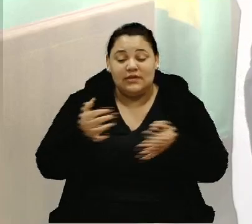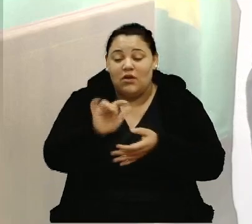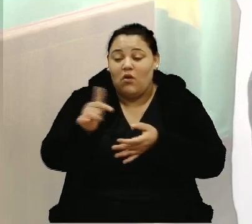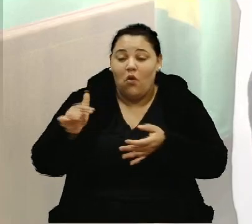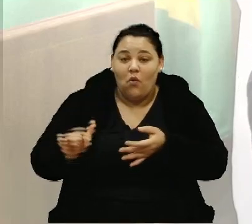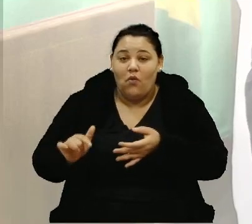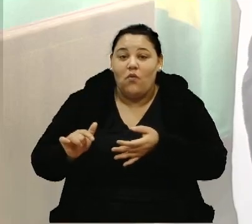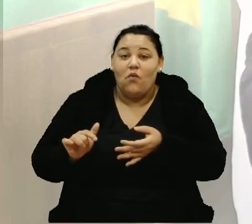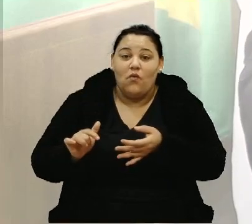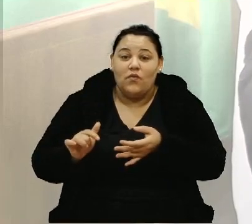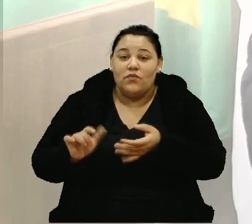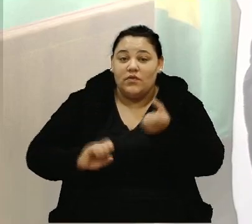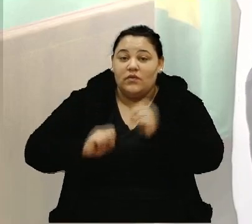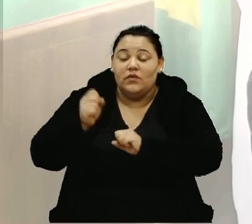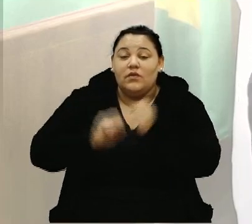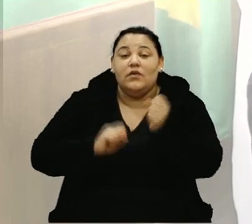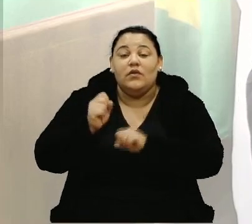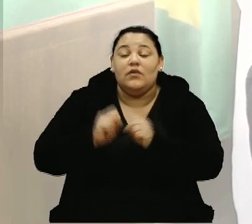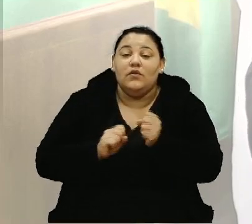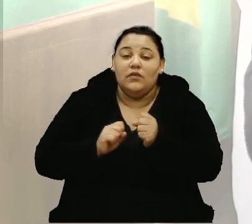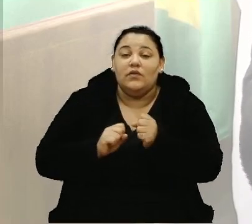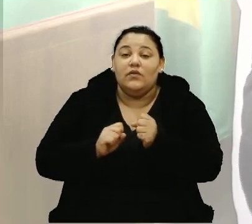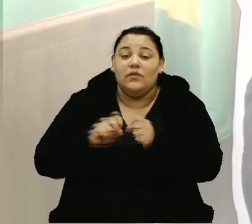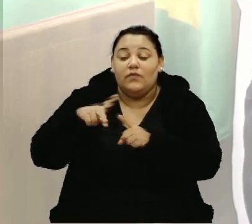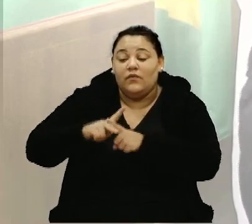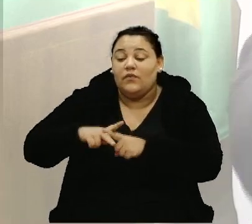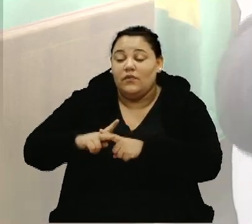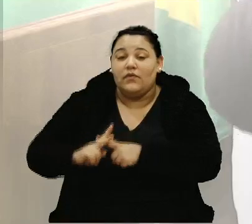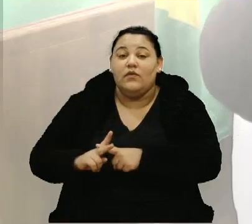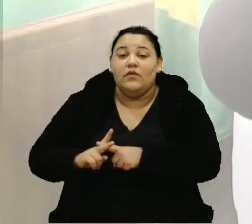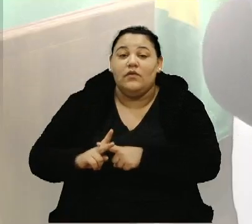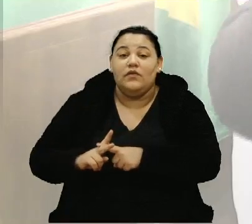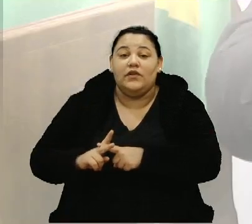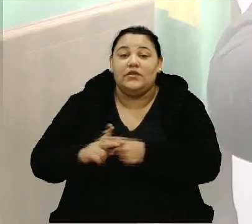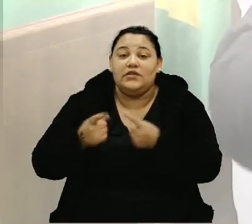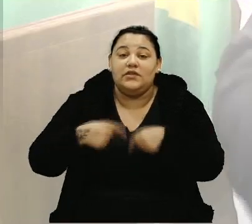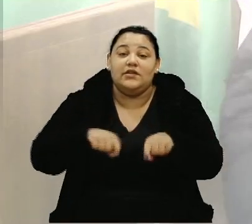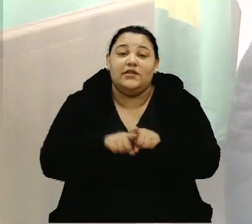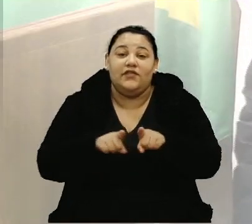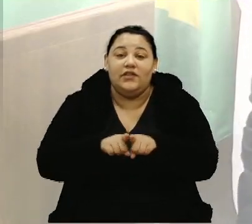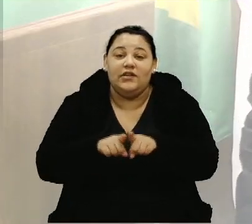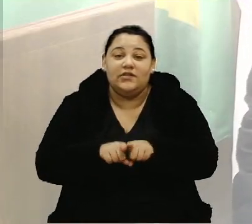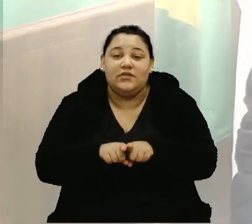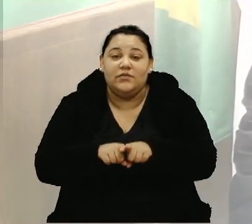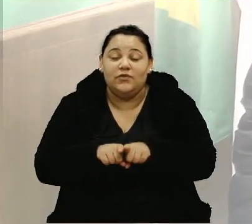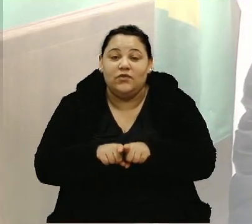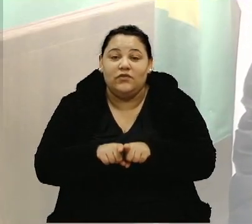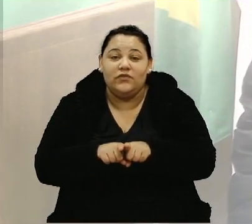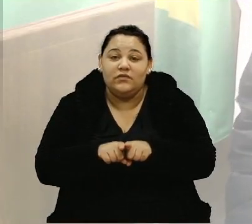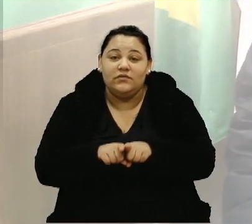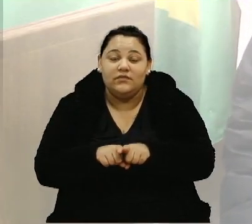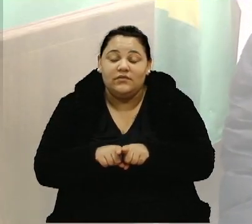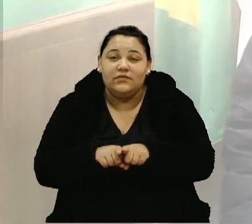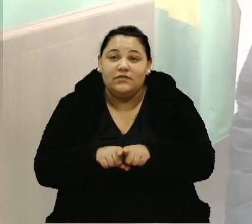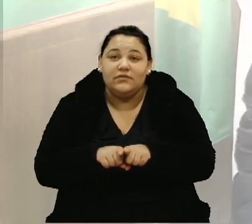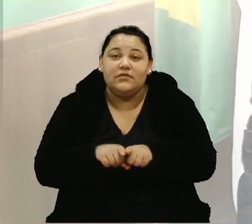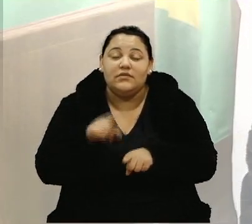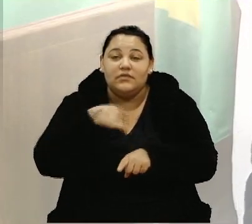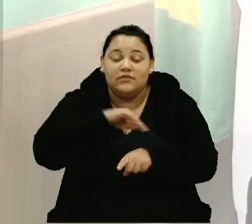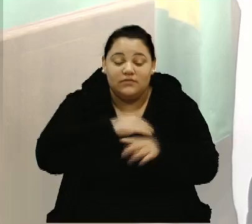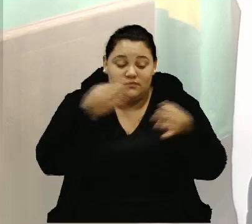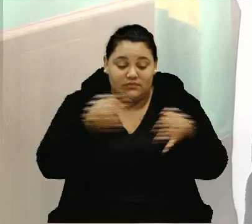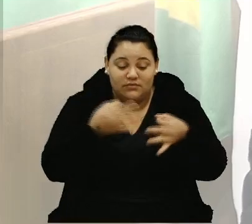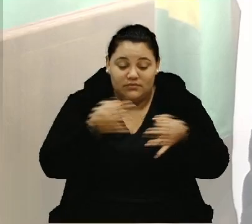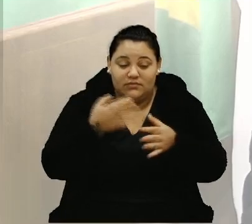vir para suprir nas manutenções. Recursos tem, precisam encaminhar os projetos, porque nós vamos com certeza recuperar